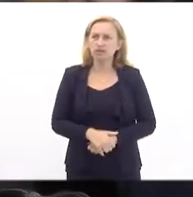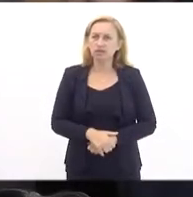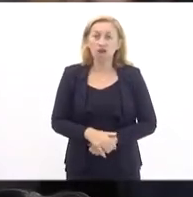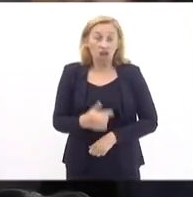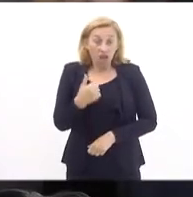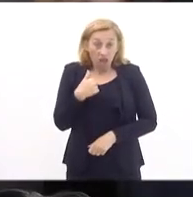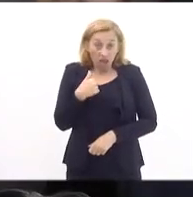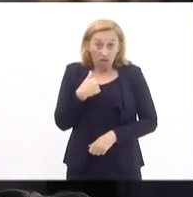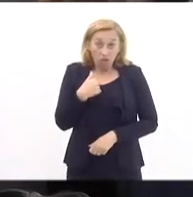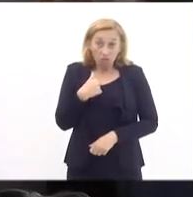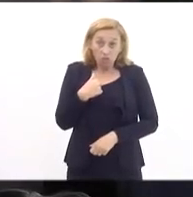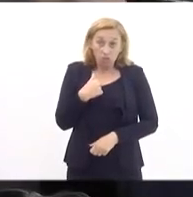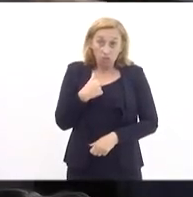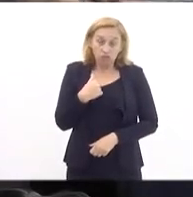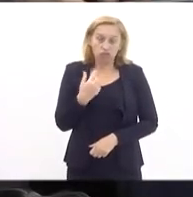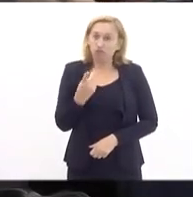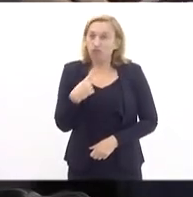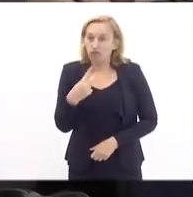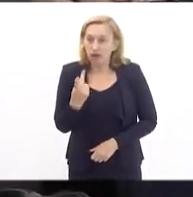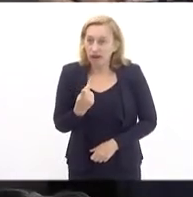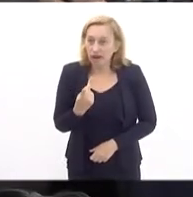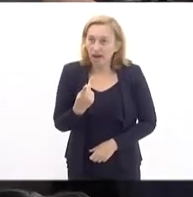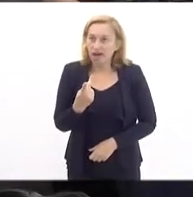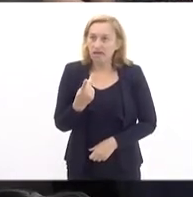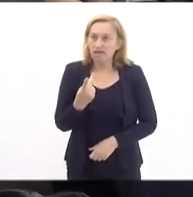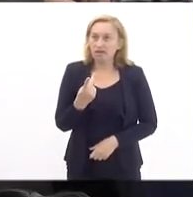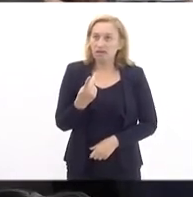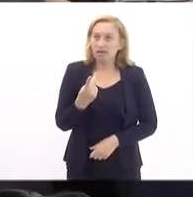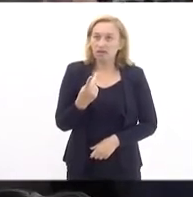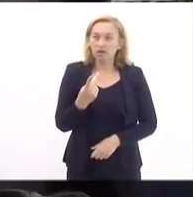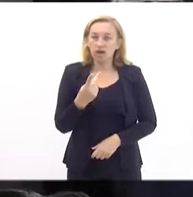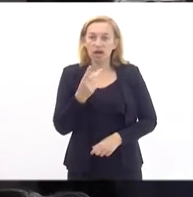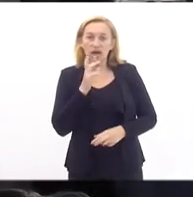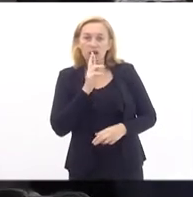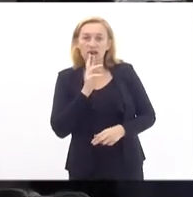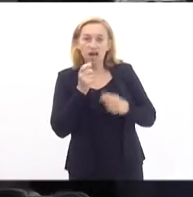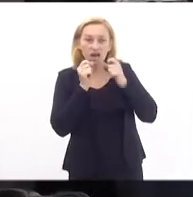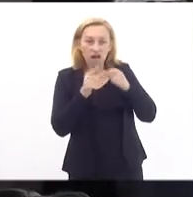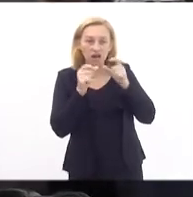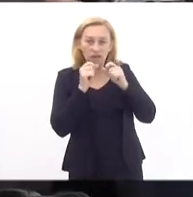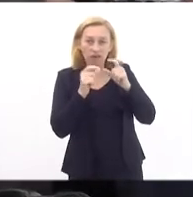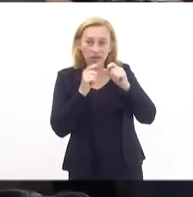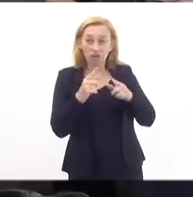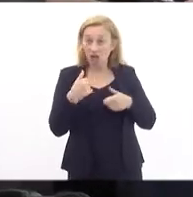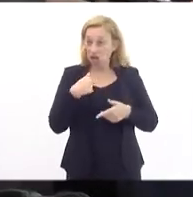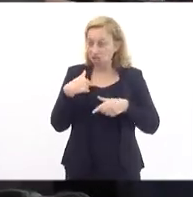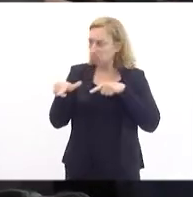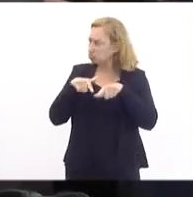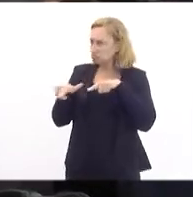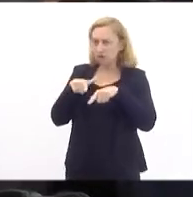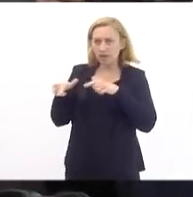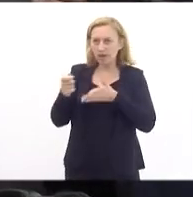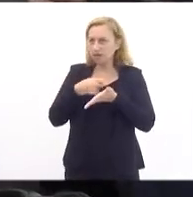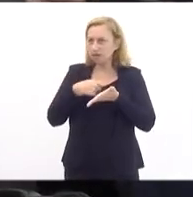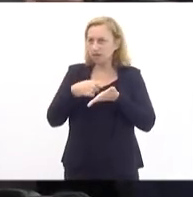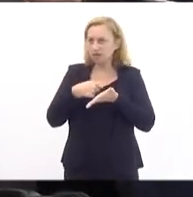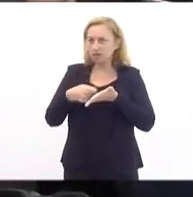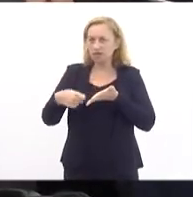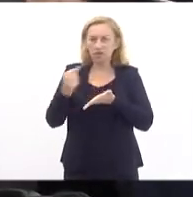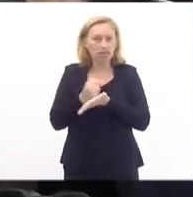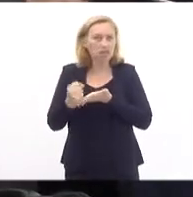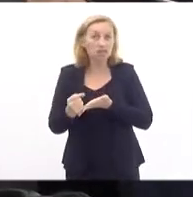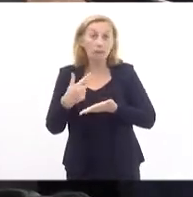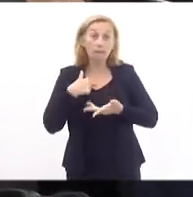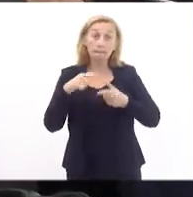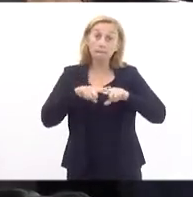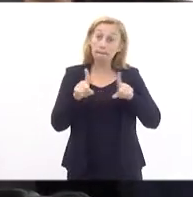Eu mesmo não vou dizer que eu levo advertência, porque eu não trabalho de carteira assinada, mas sou chamada a atenção. E